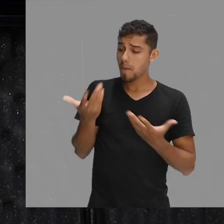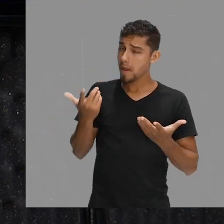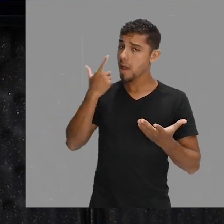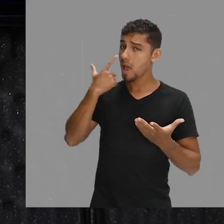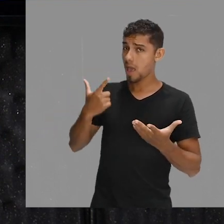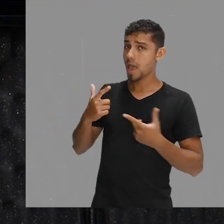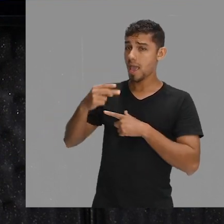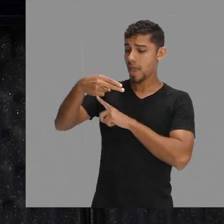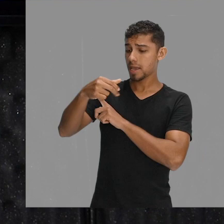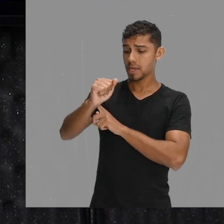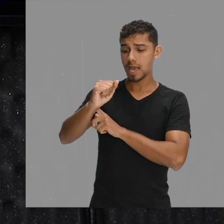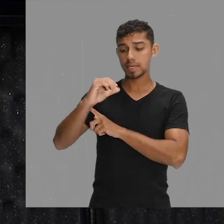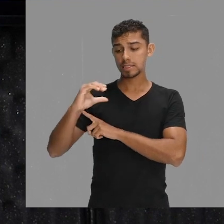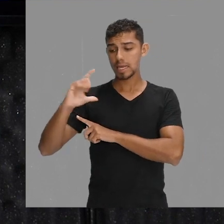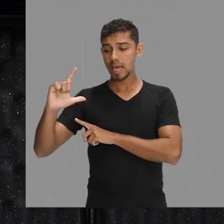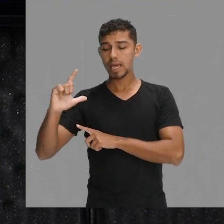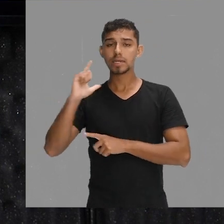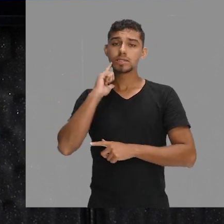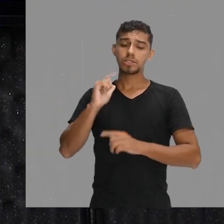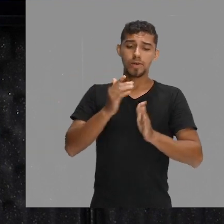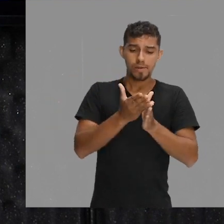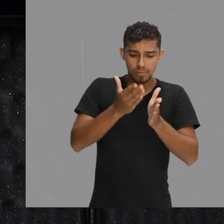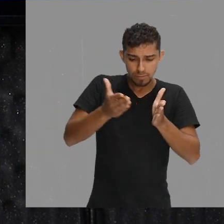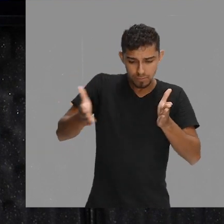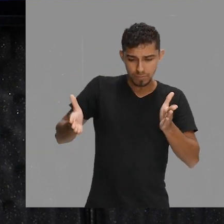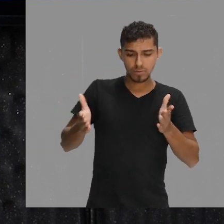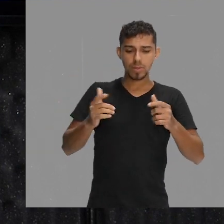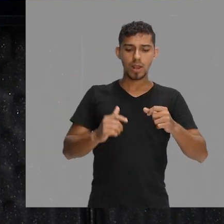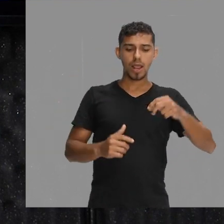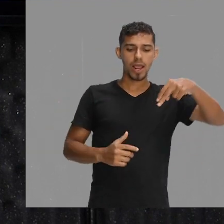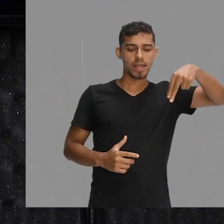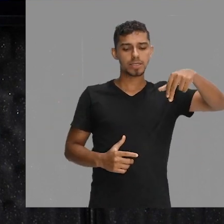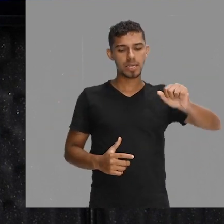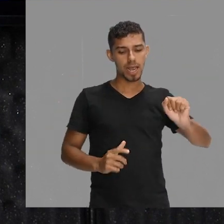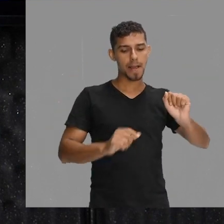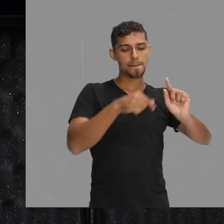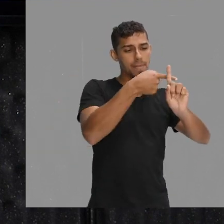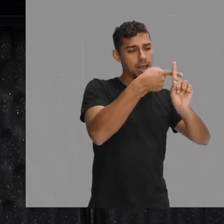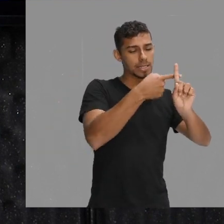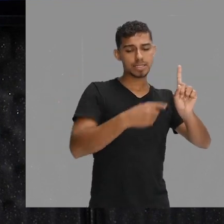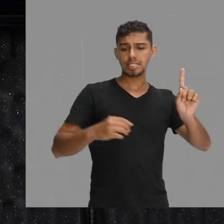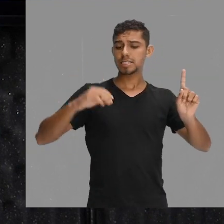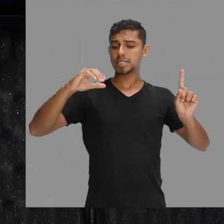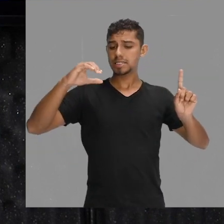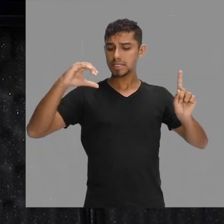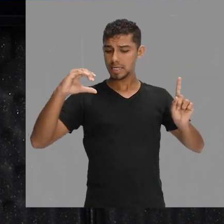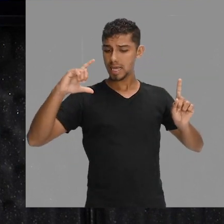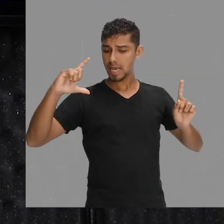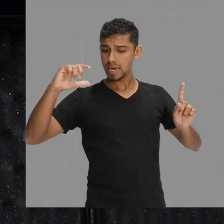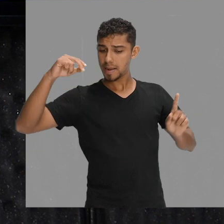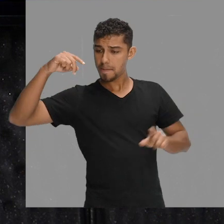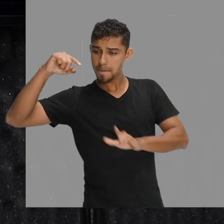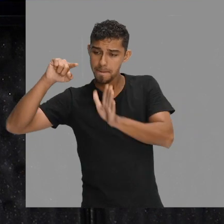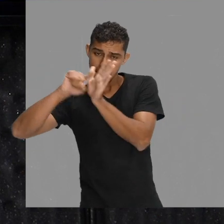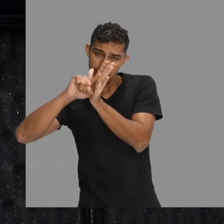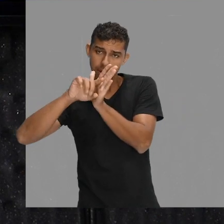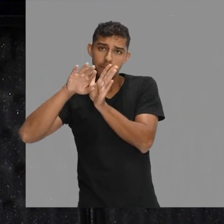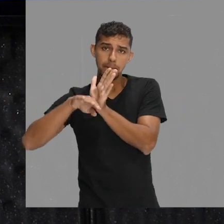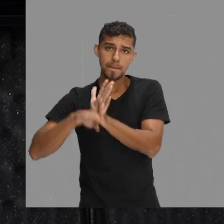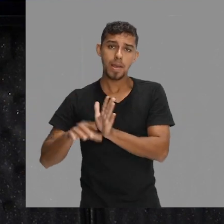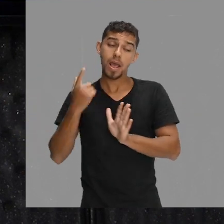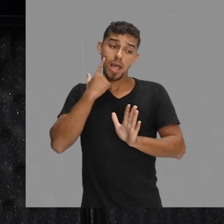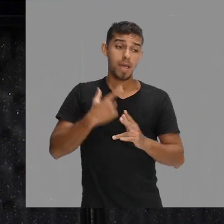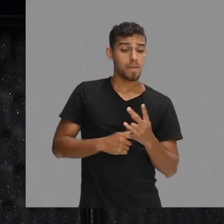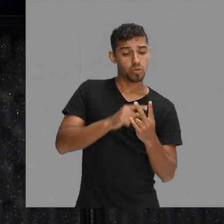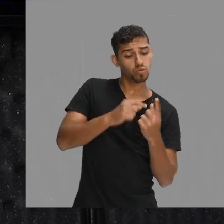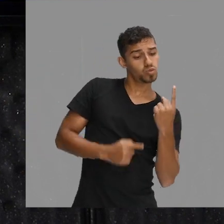o NaCl vai se dividir em Na+, C-. Então, se eu adiciono 1 de NaCl, eu vou